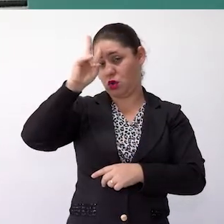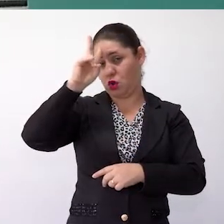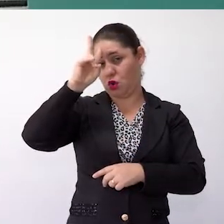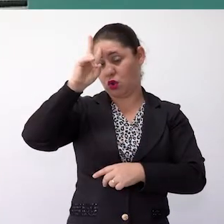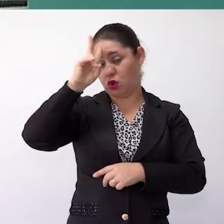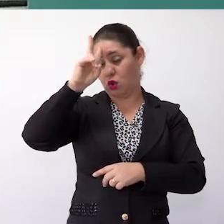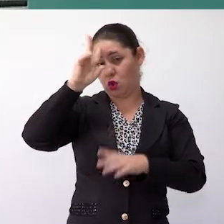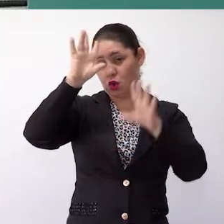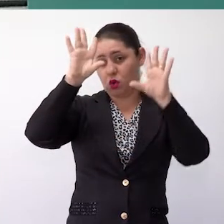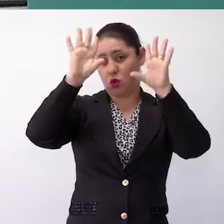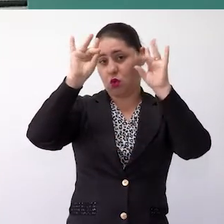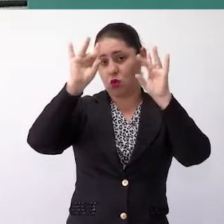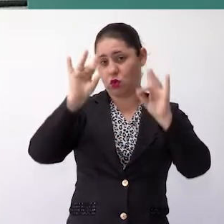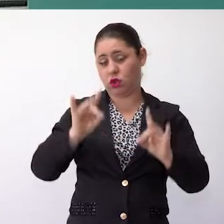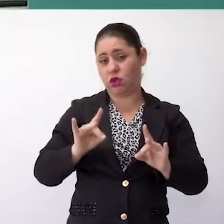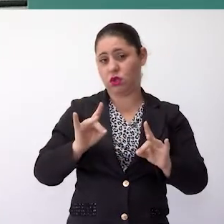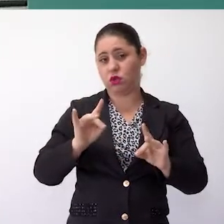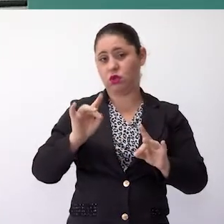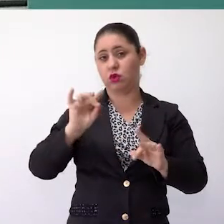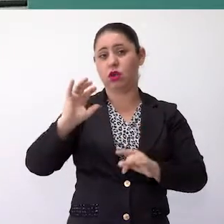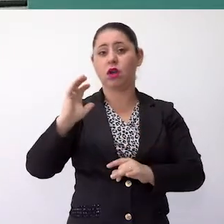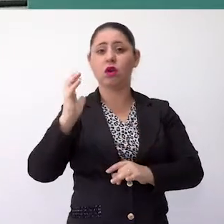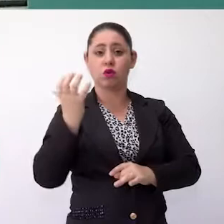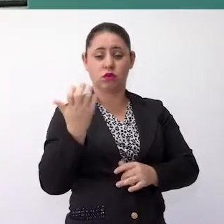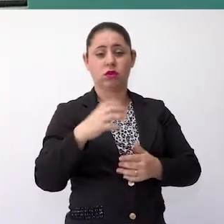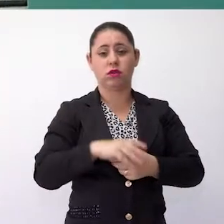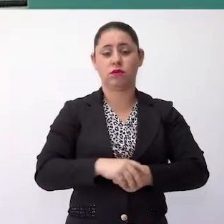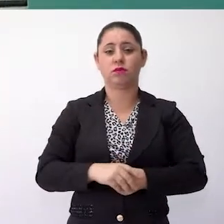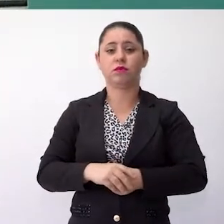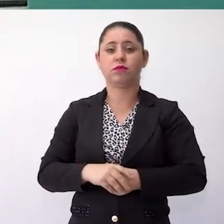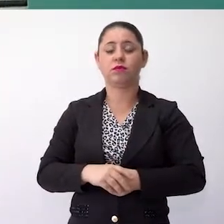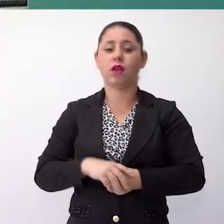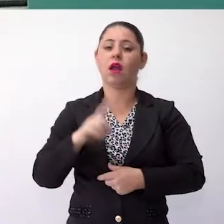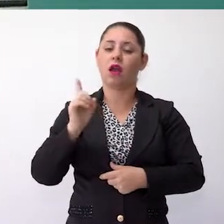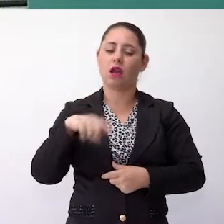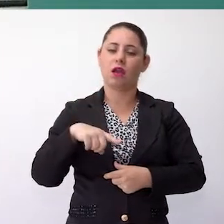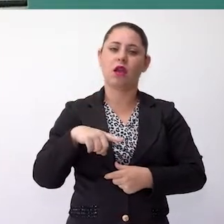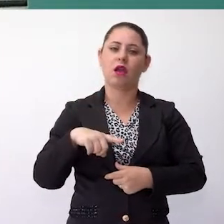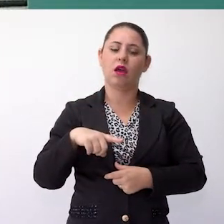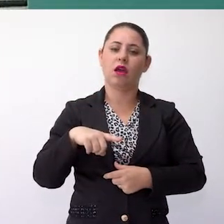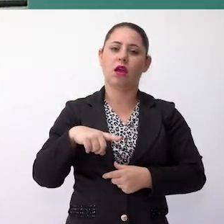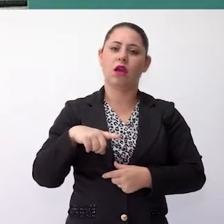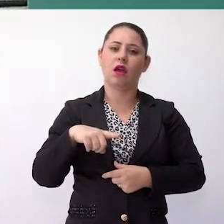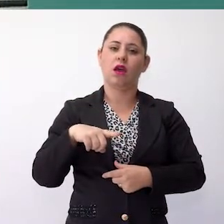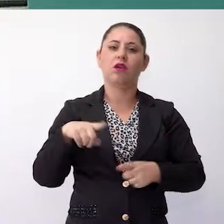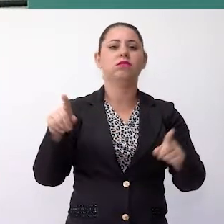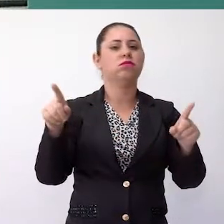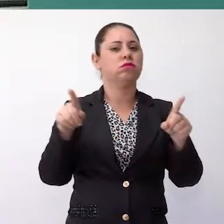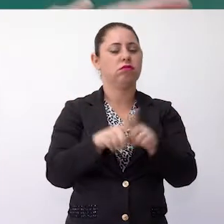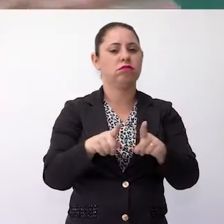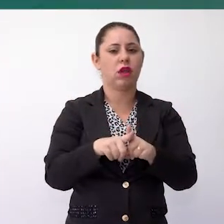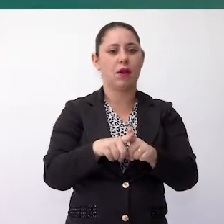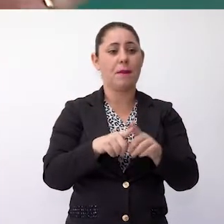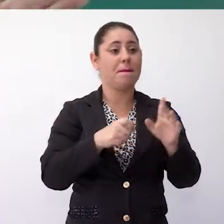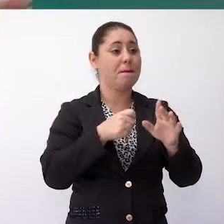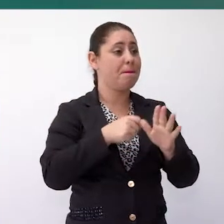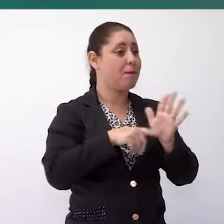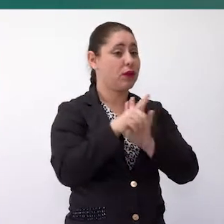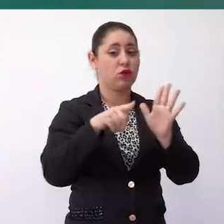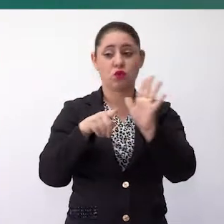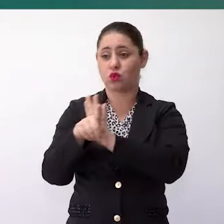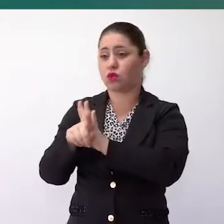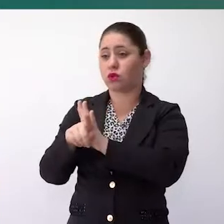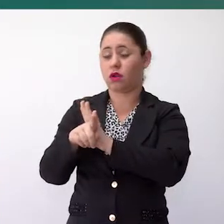das circunstâncias em que o fato foi apresentado para nós e que a gente será transmitido para eles. A pergunta para os dois, aí os dois